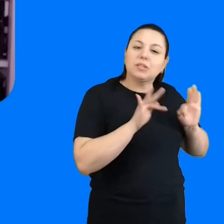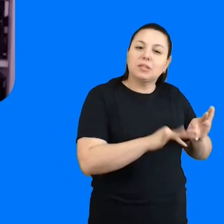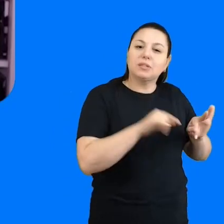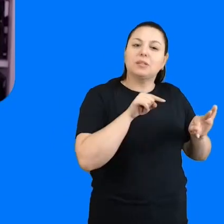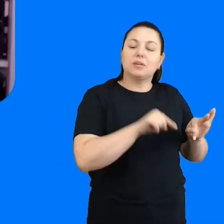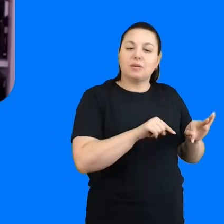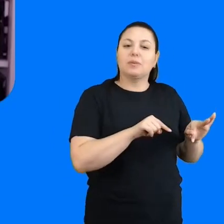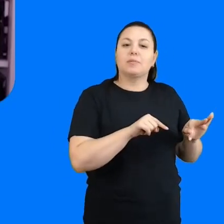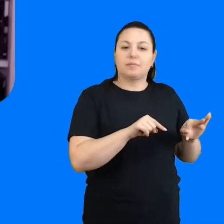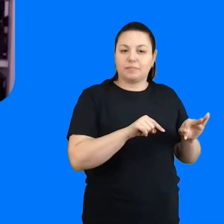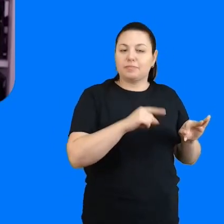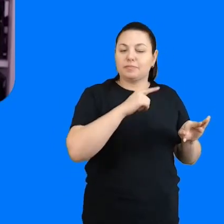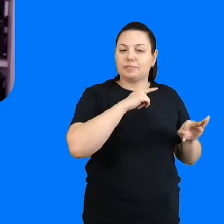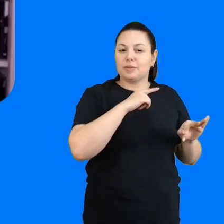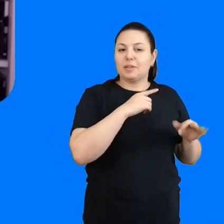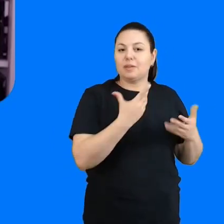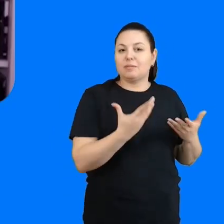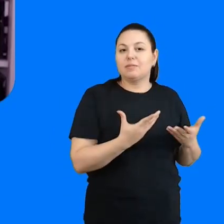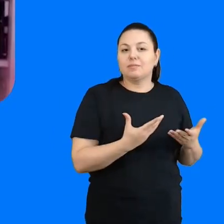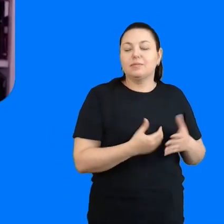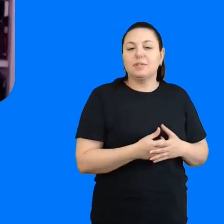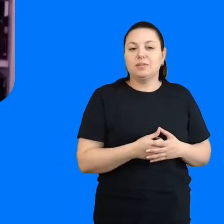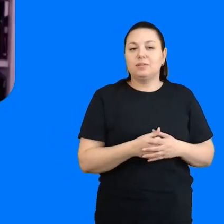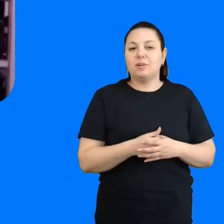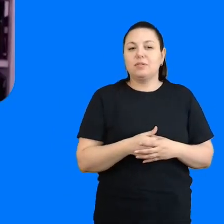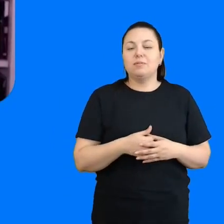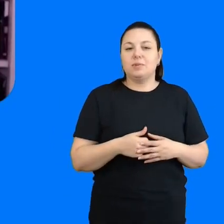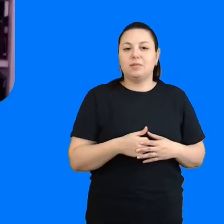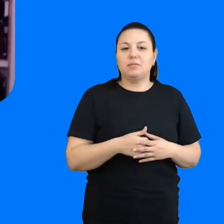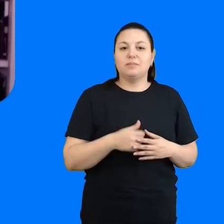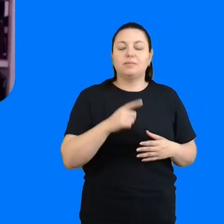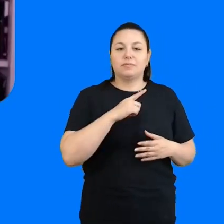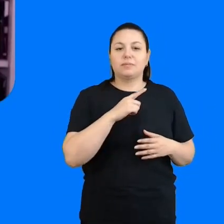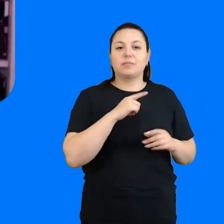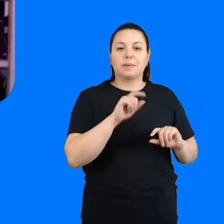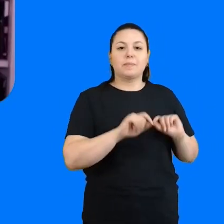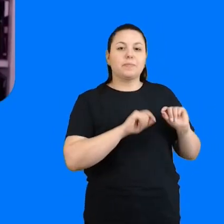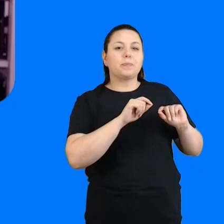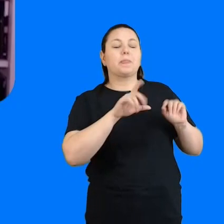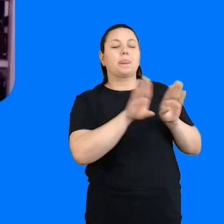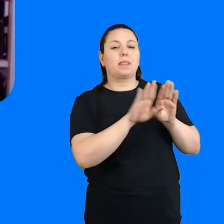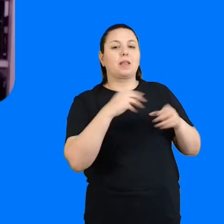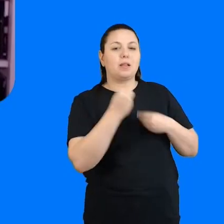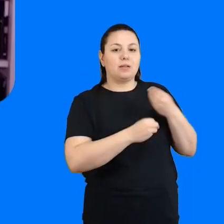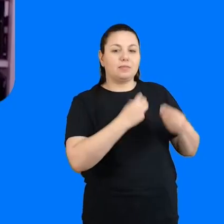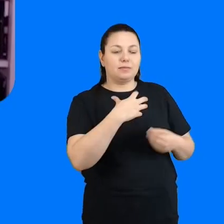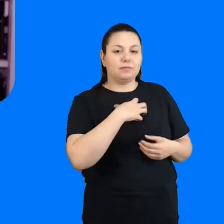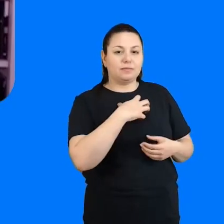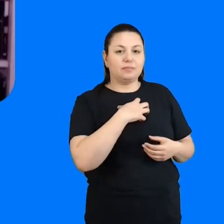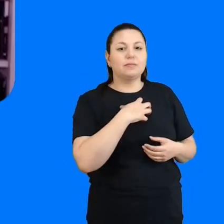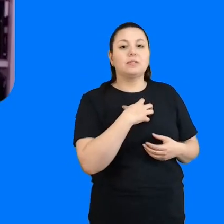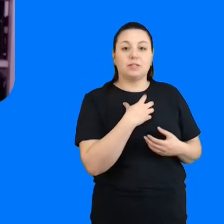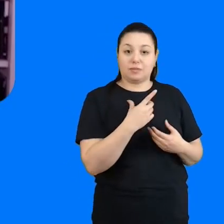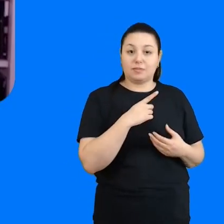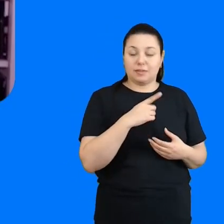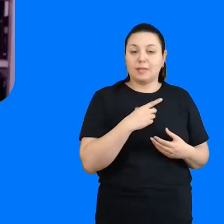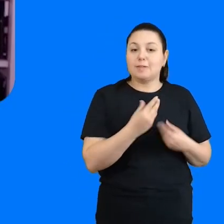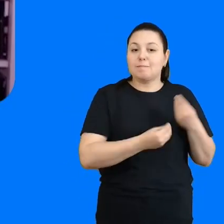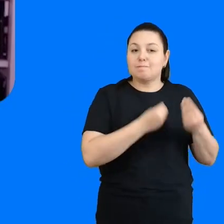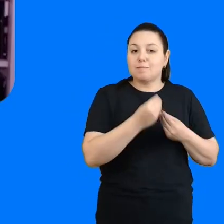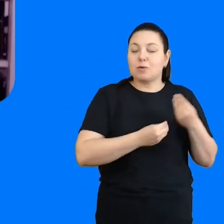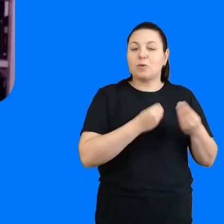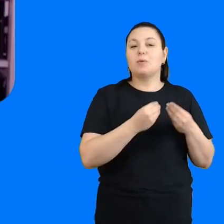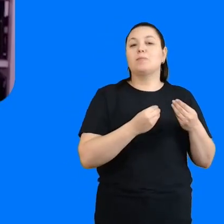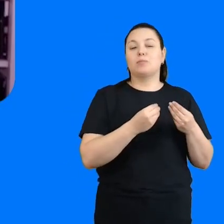toma a decisão e diz, sim, mas isto não é verdade, sim, mas esta história não tem sentido, nós não estamos na selva, eu não